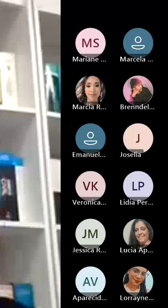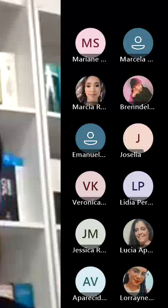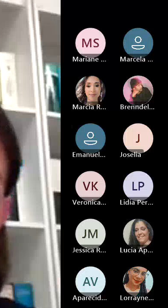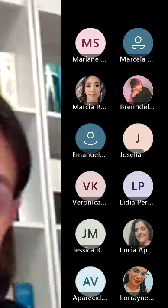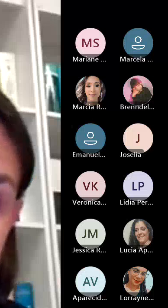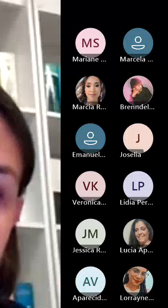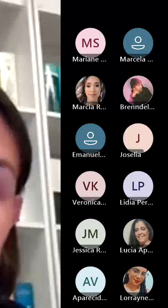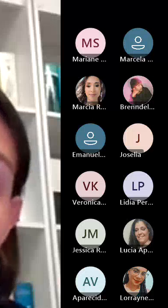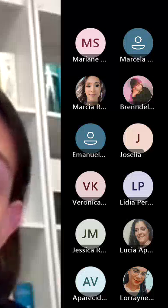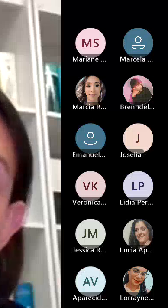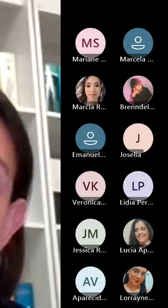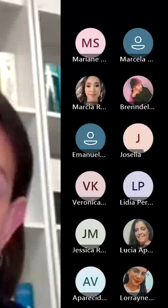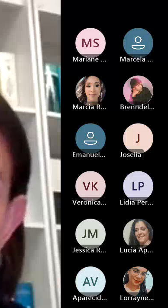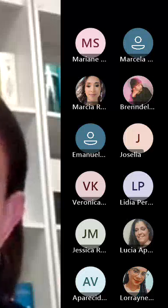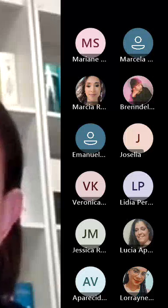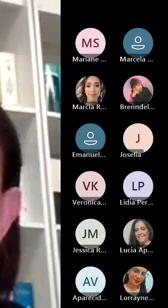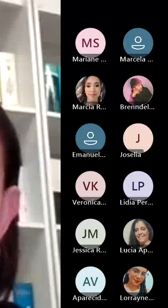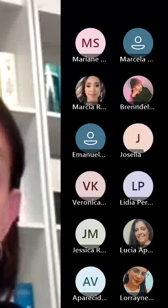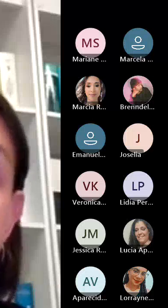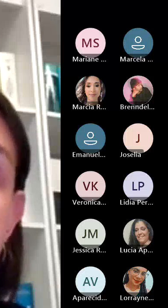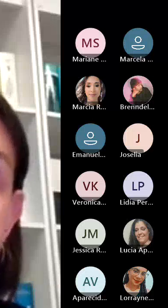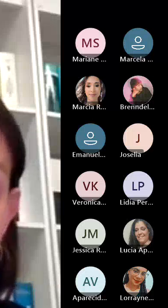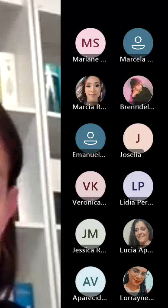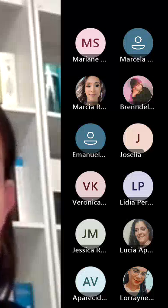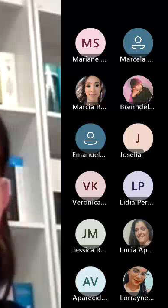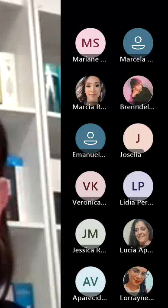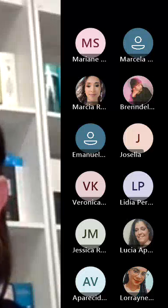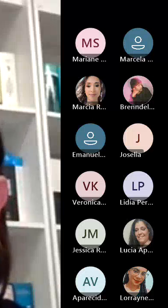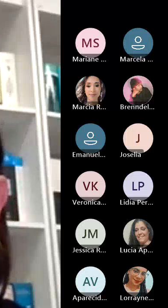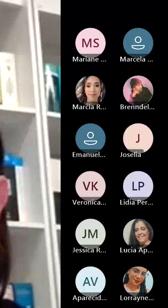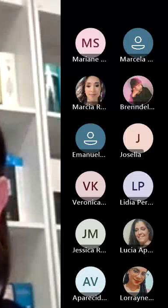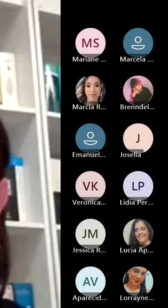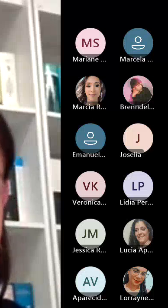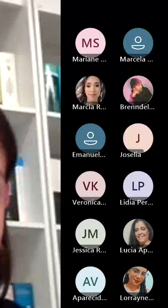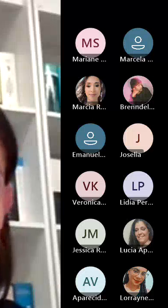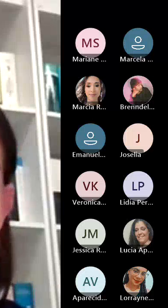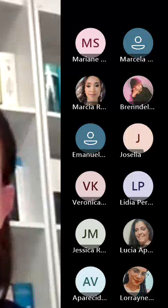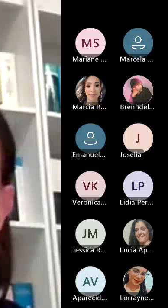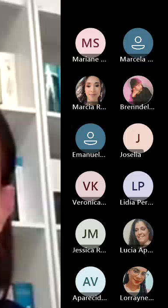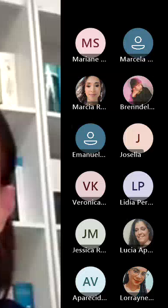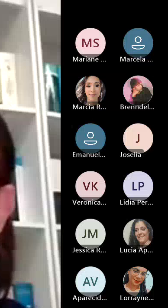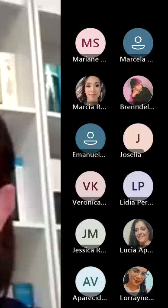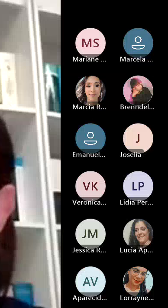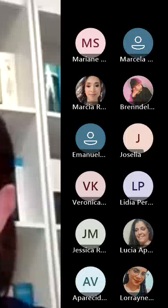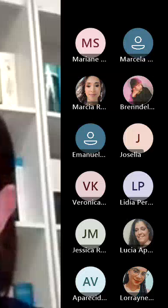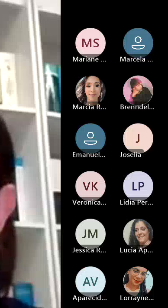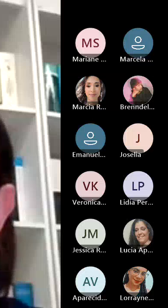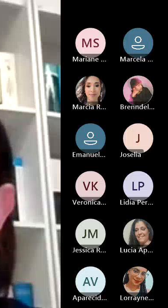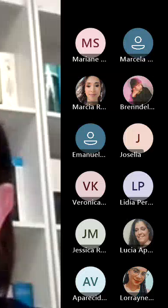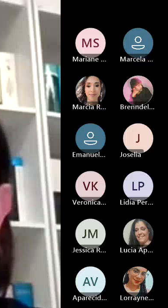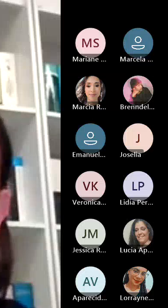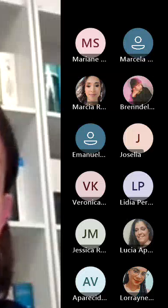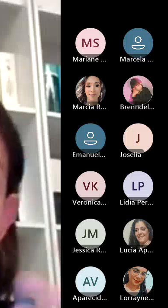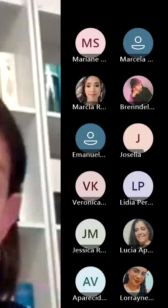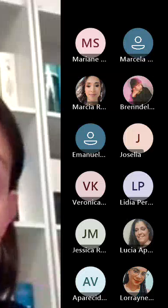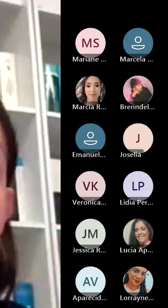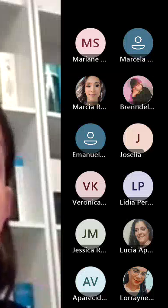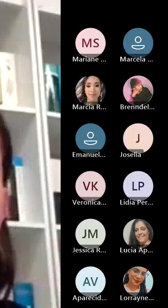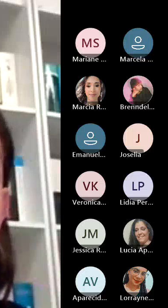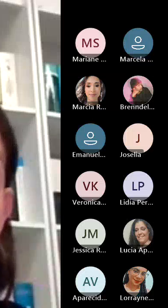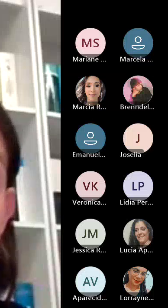Diálogo que se inicia efetivamente hoje e que se mantém durante toda a disciplina. Vocês podem ficar à vontade para